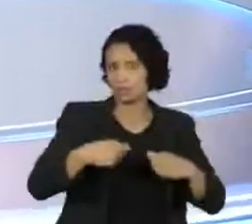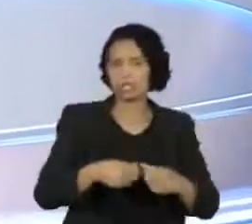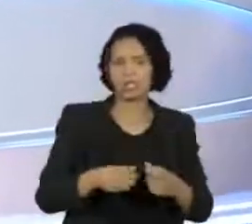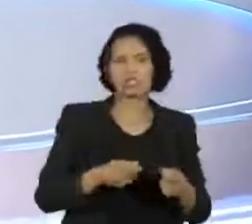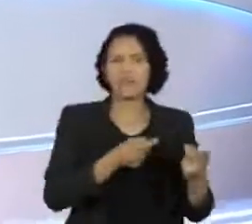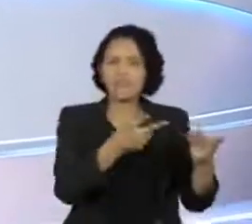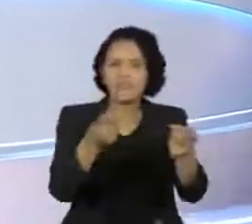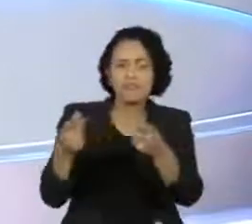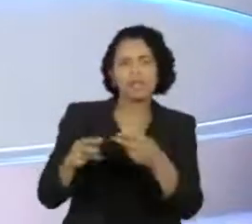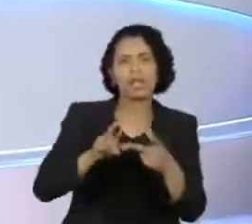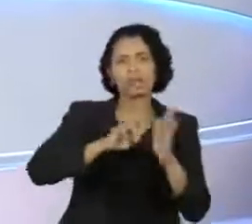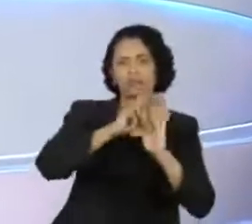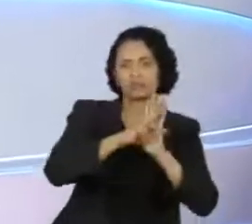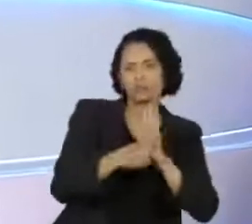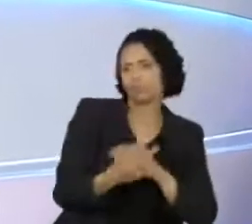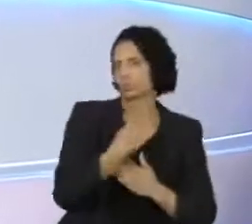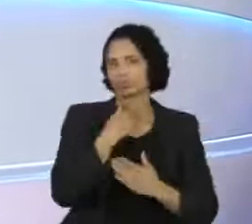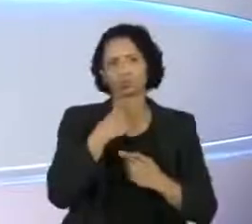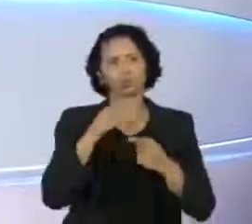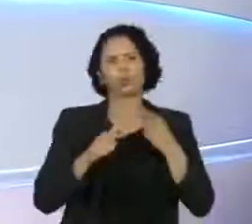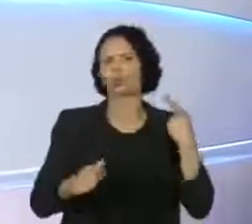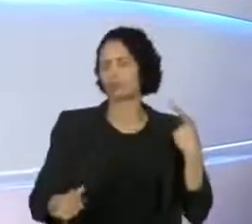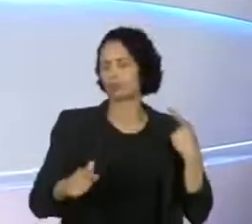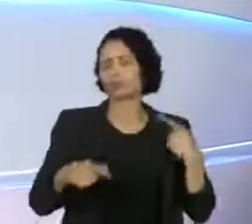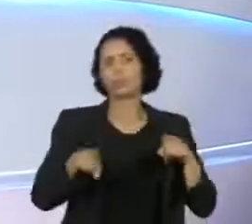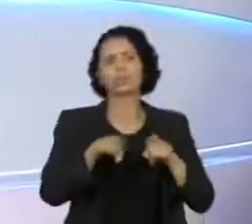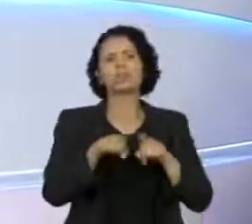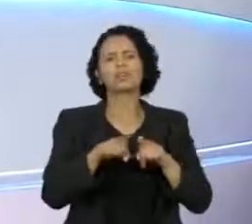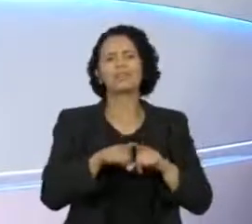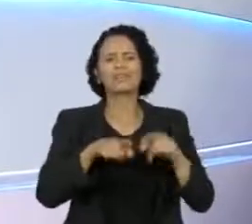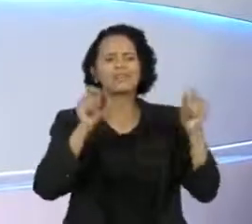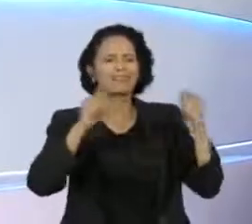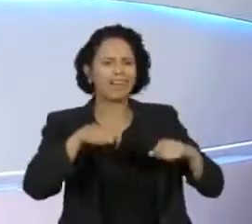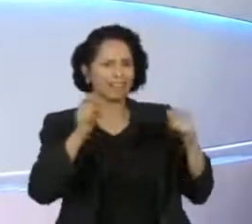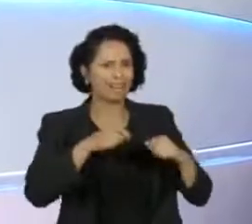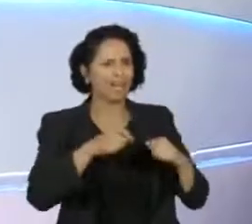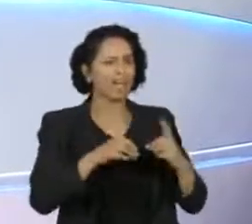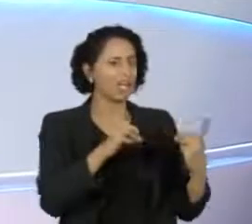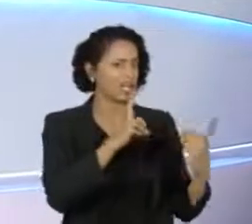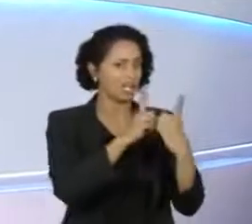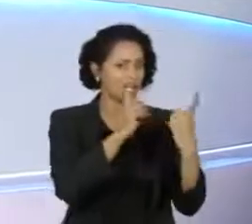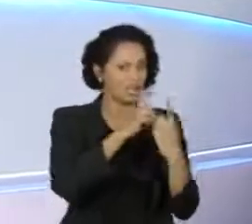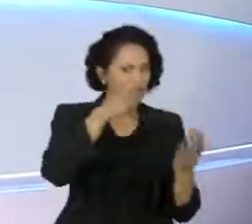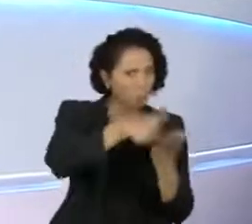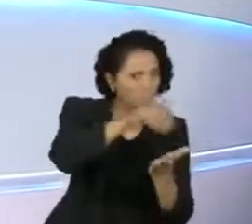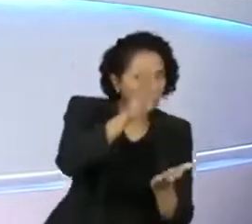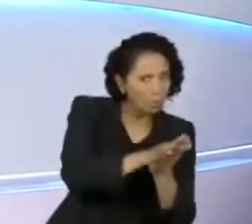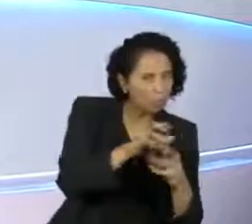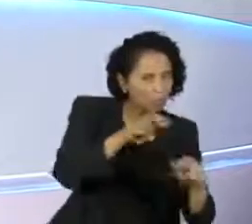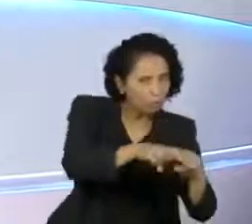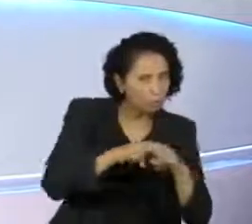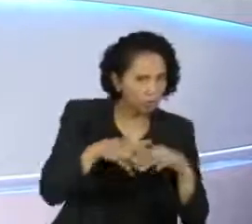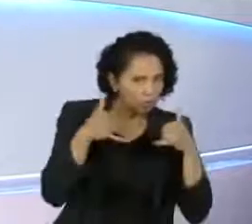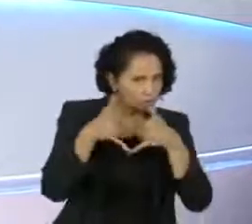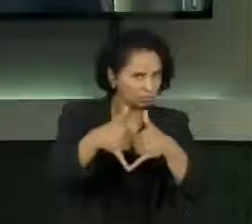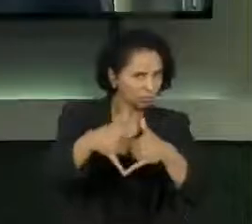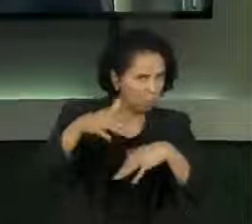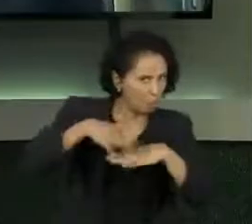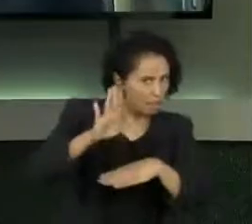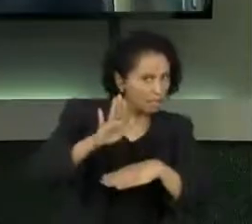cobrar dívidas. Afinal, é possível um cliente ser indenizado por ligações excessivas de empresas de